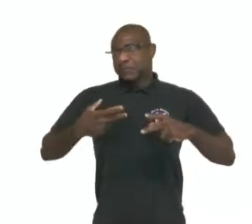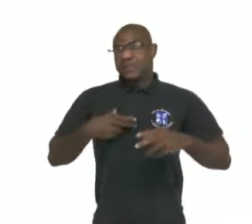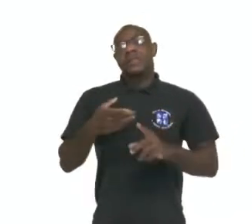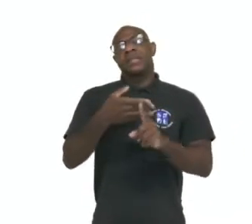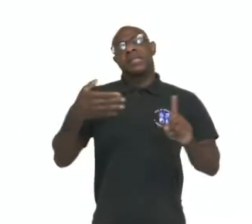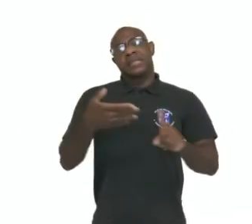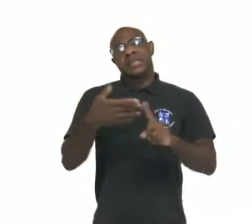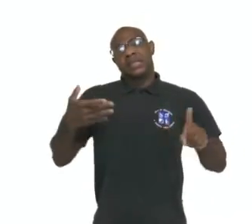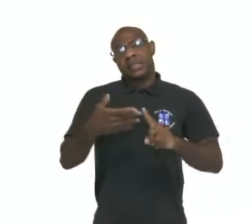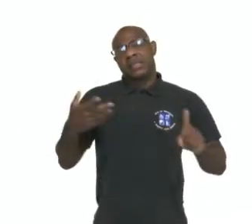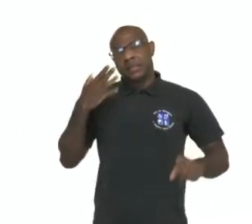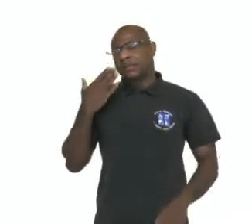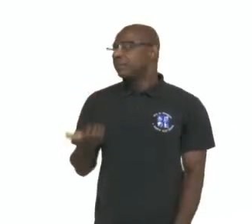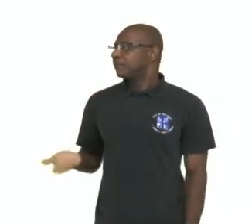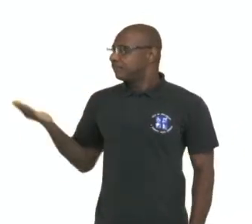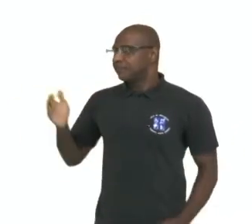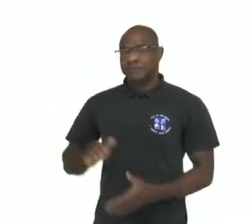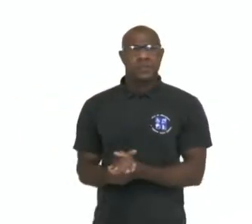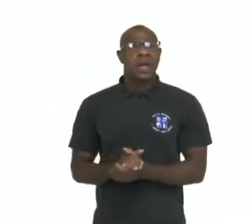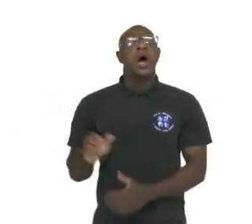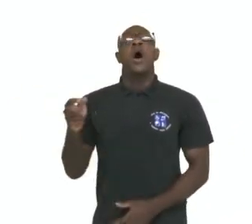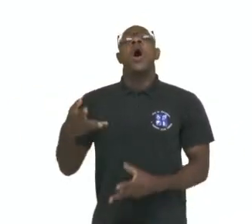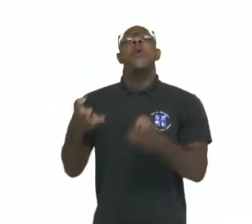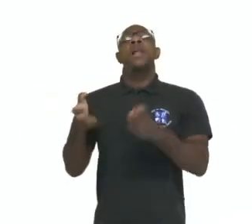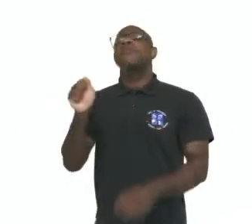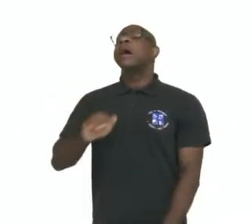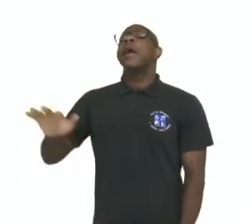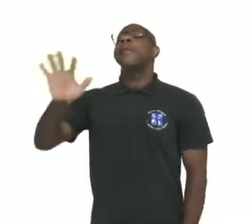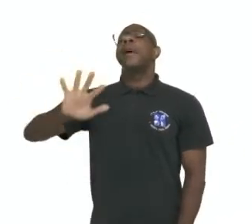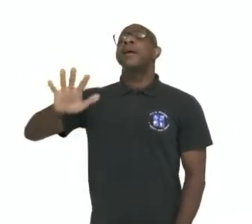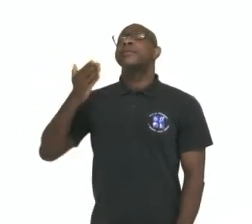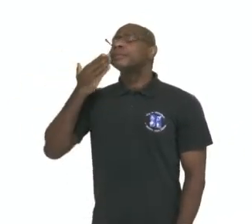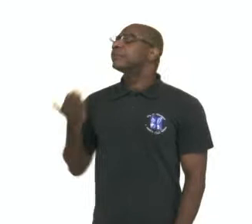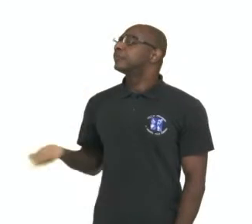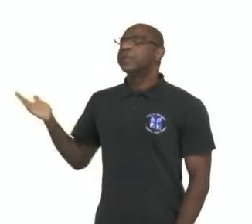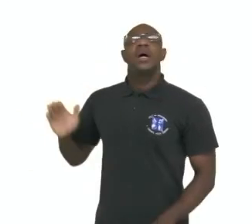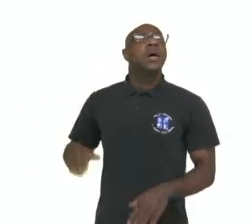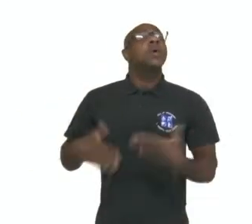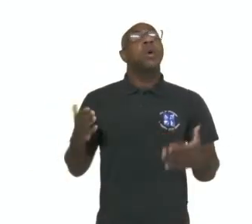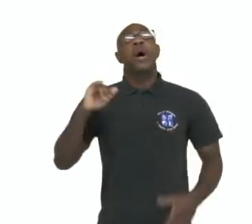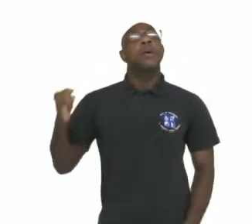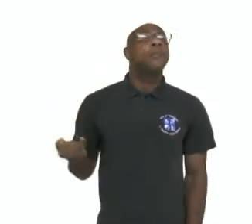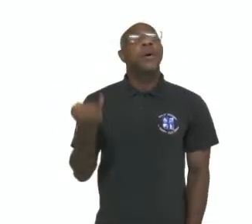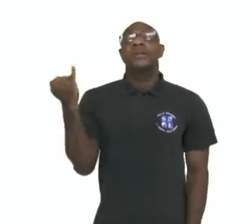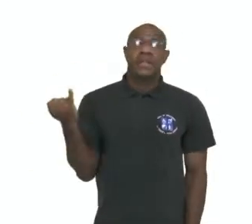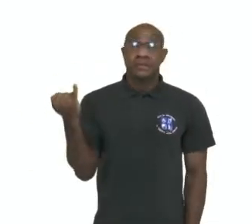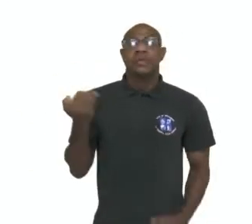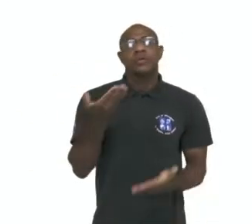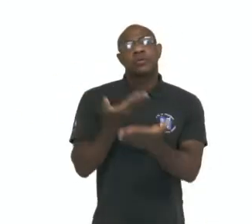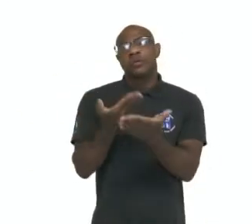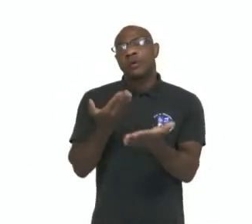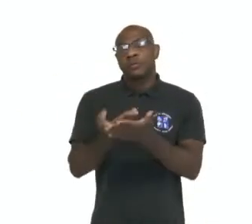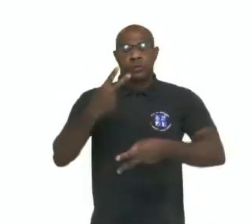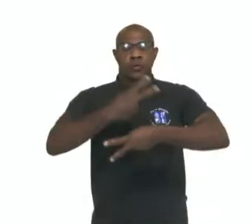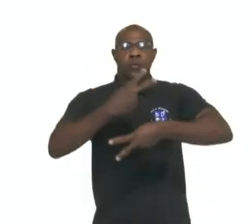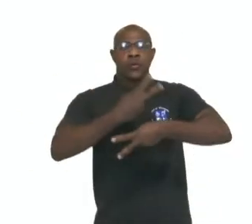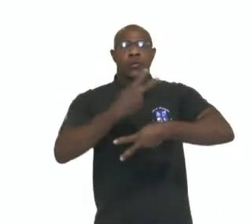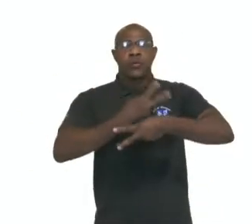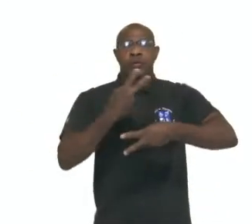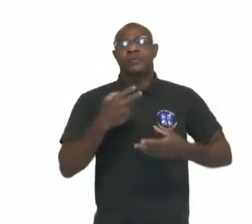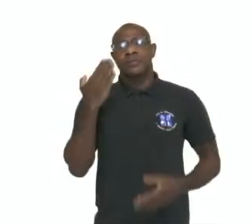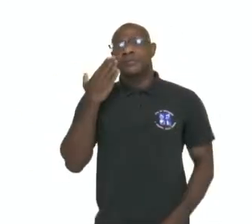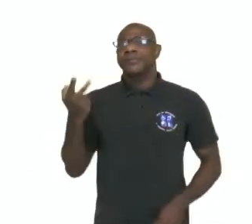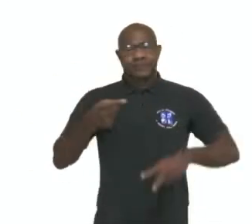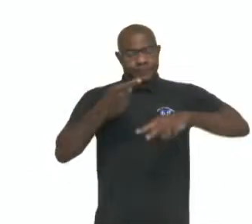Edwards. Vamos observar a imagem. Qual a importância do estudo dos cromossomos? Então,